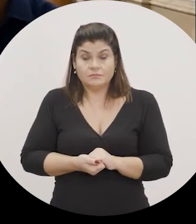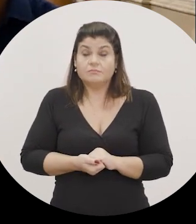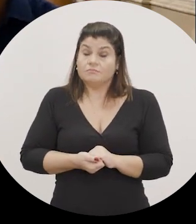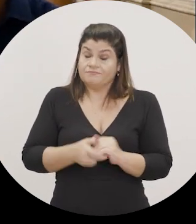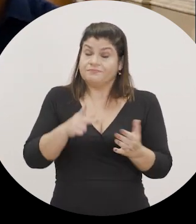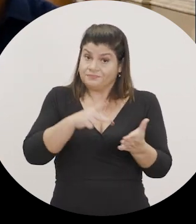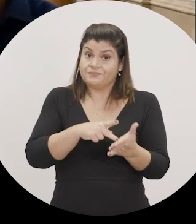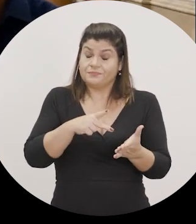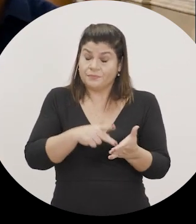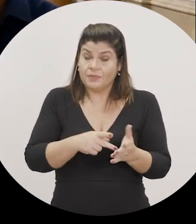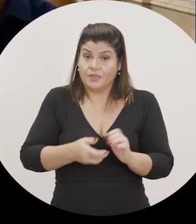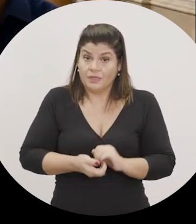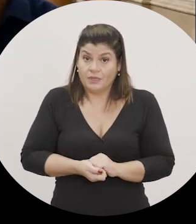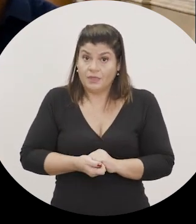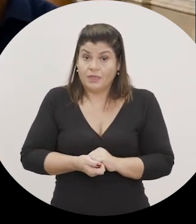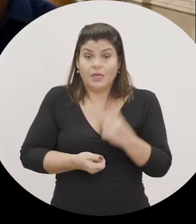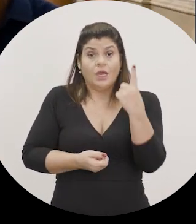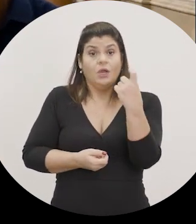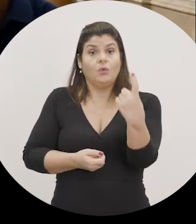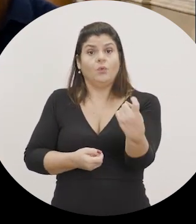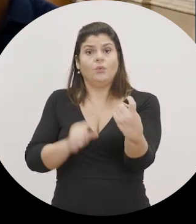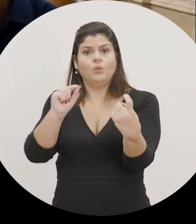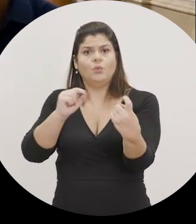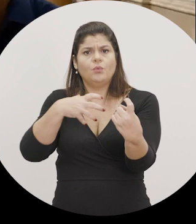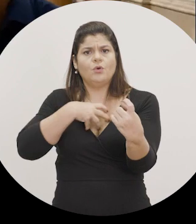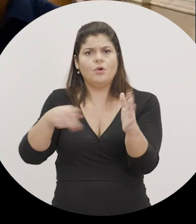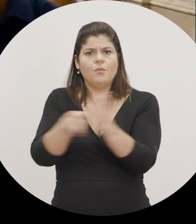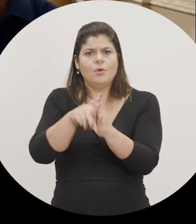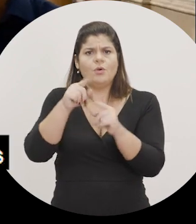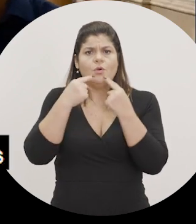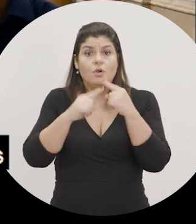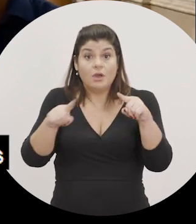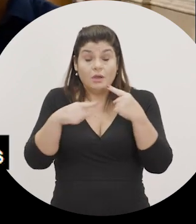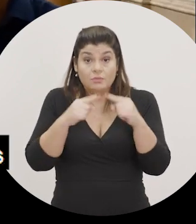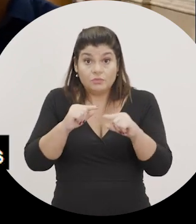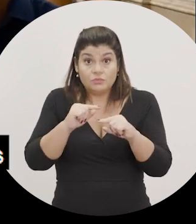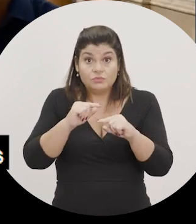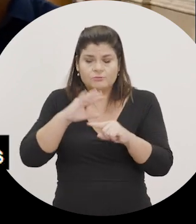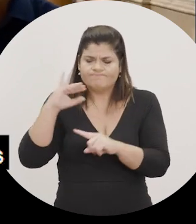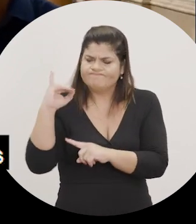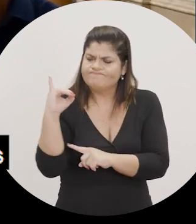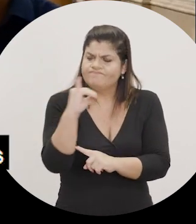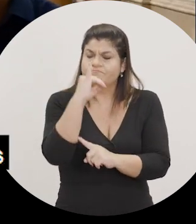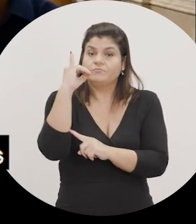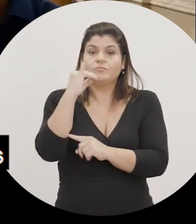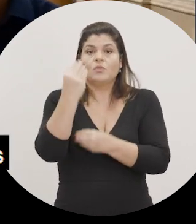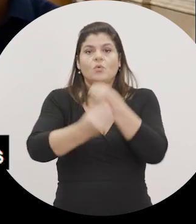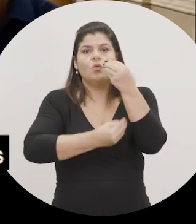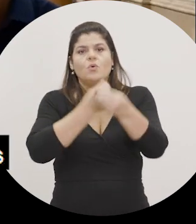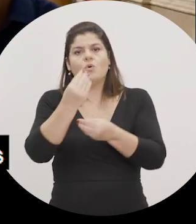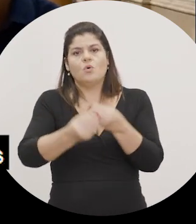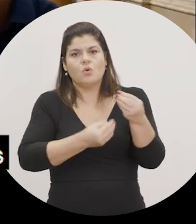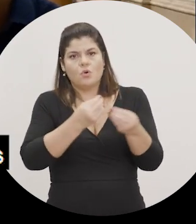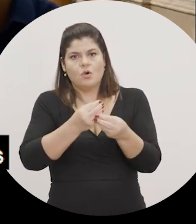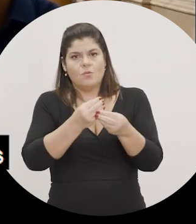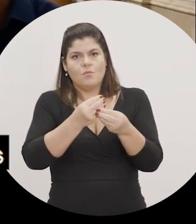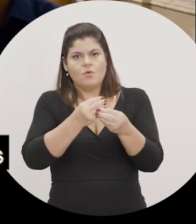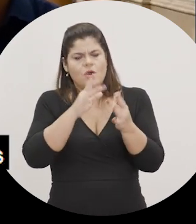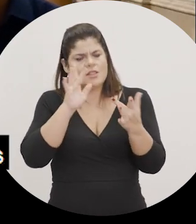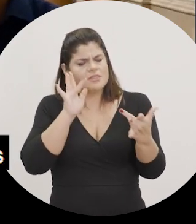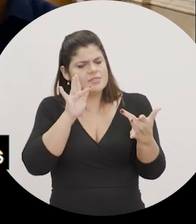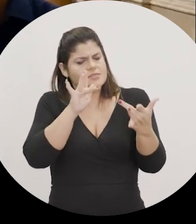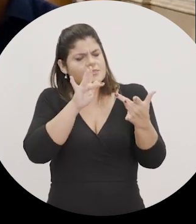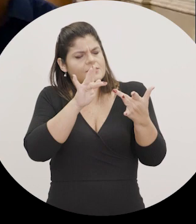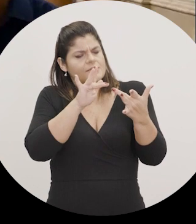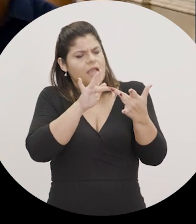Não, é verdade. Eu acho que a única maneira. A música tem que se tornar relevante tocando nos problemas